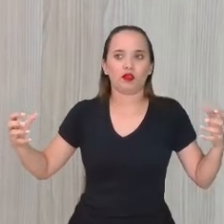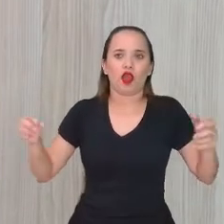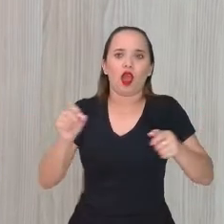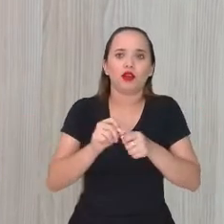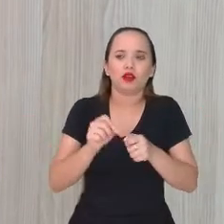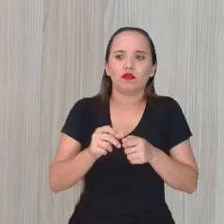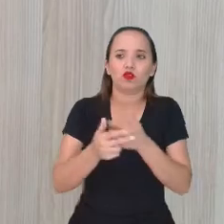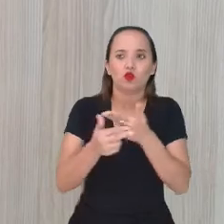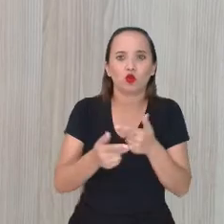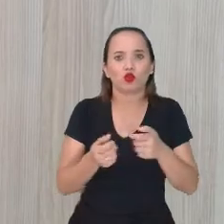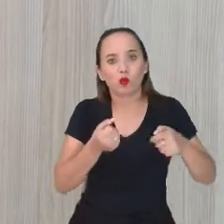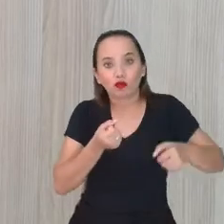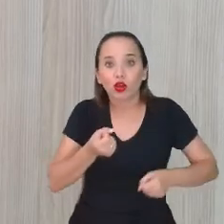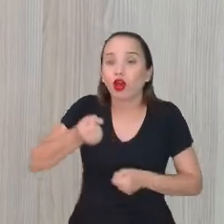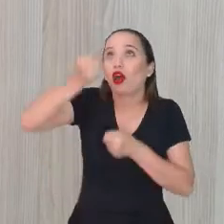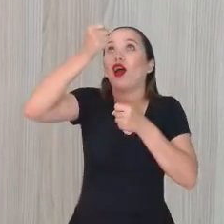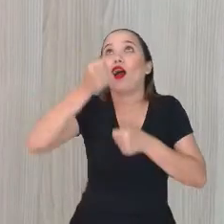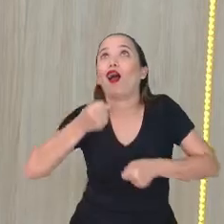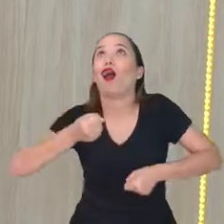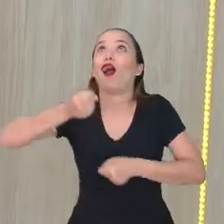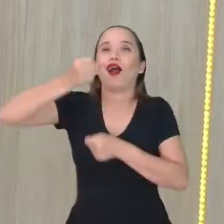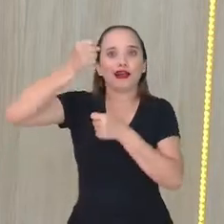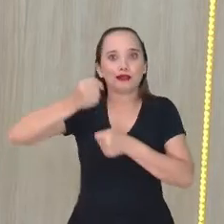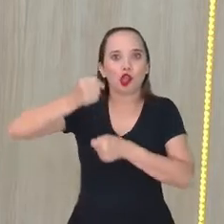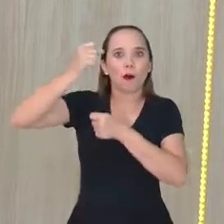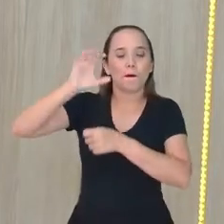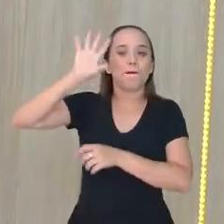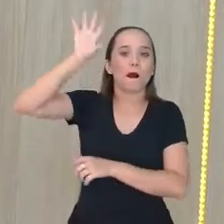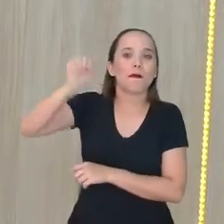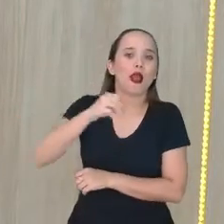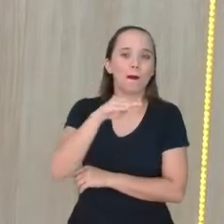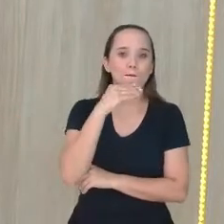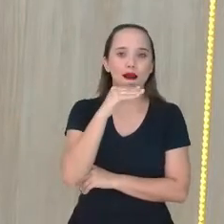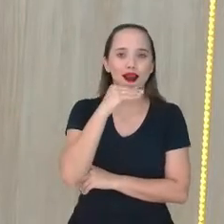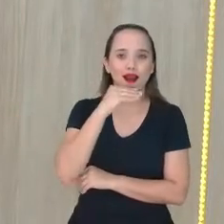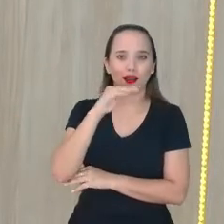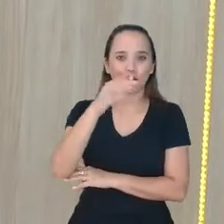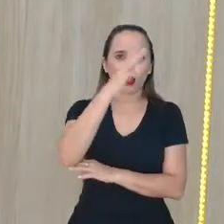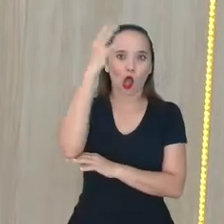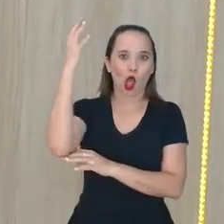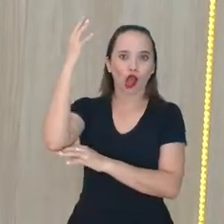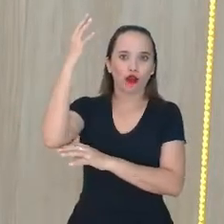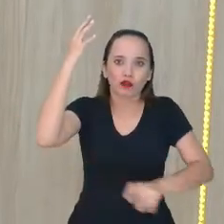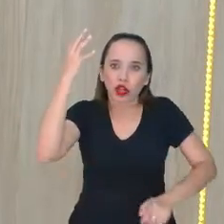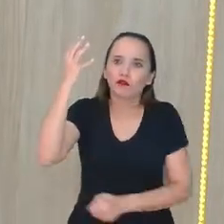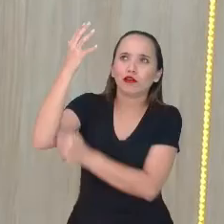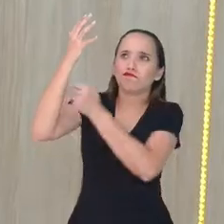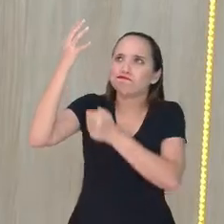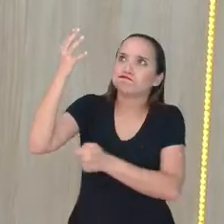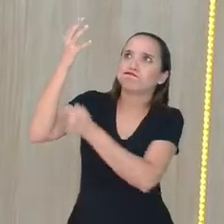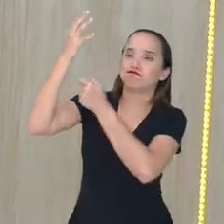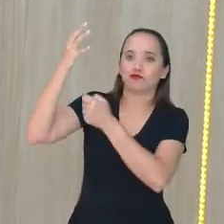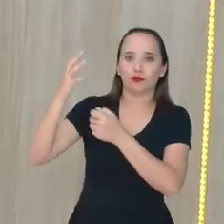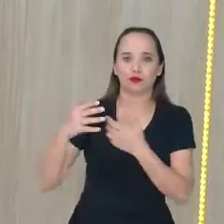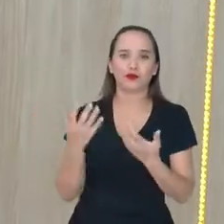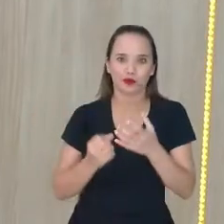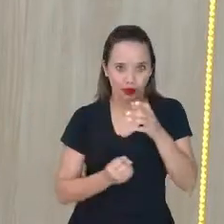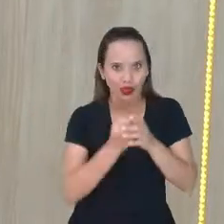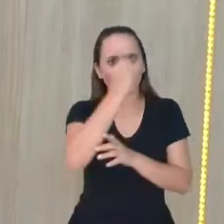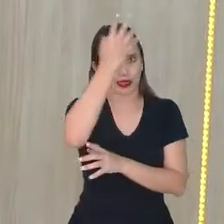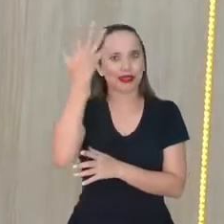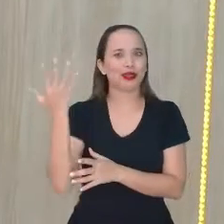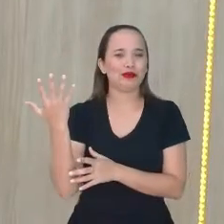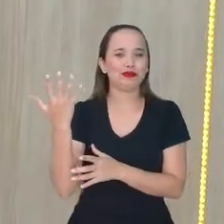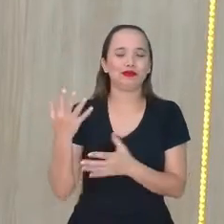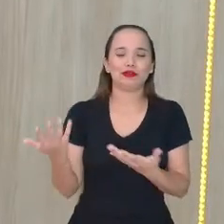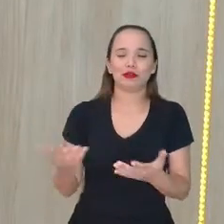para ele ficar colhendo manga, professora. Olha aí, tá vendo? É, como Juninho Juninho é criativo ele. É. Então, gente, e uma coisa que a